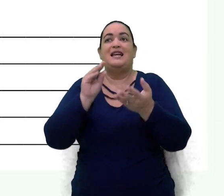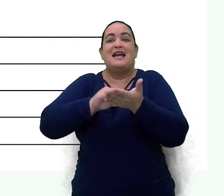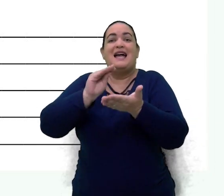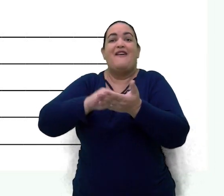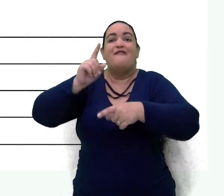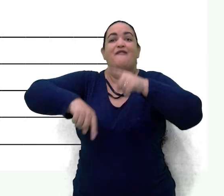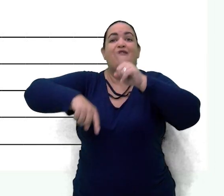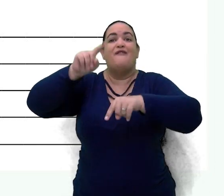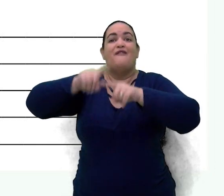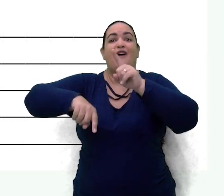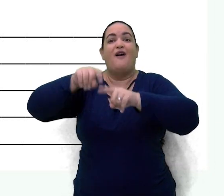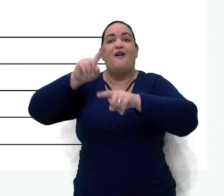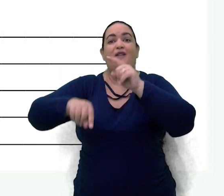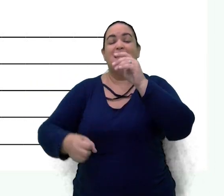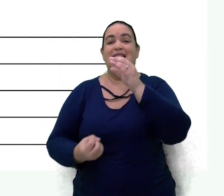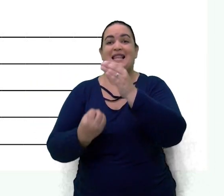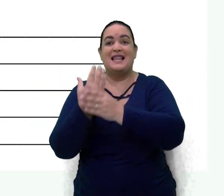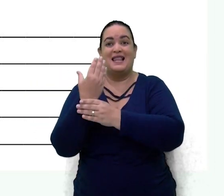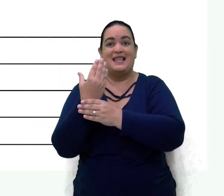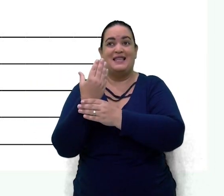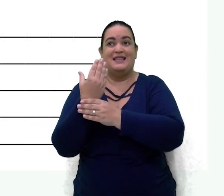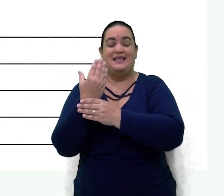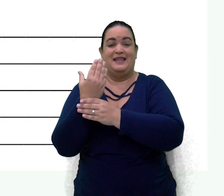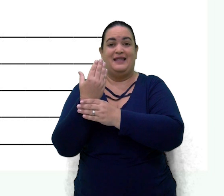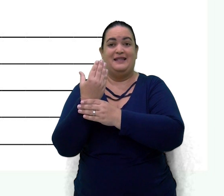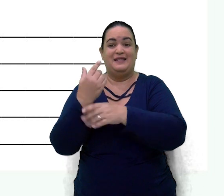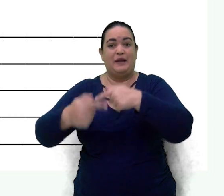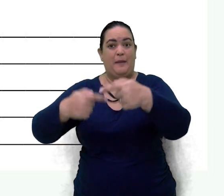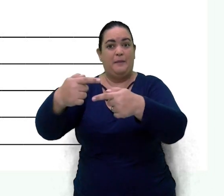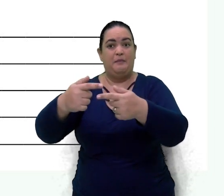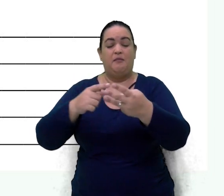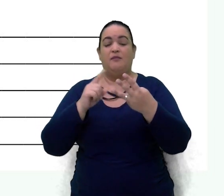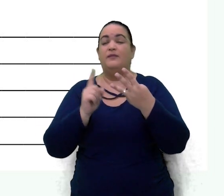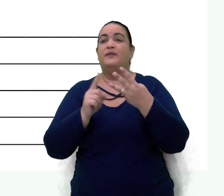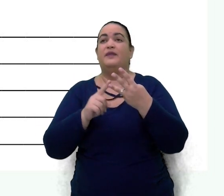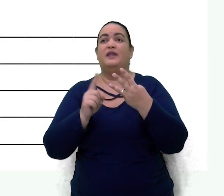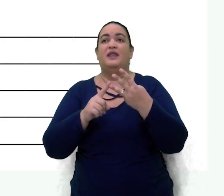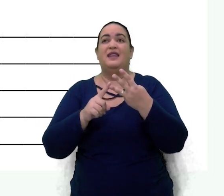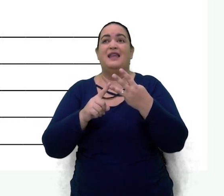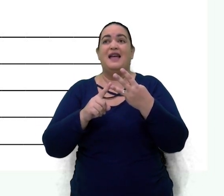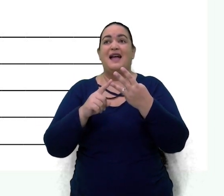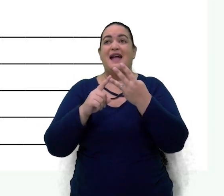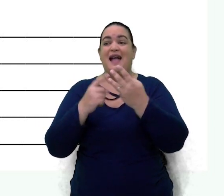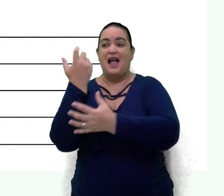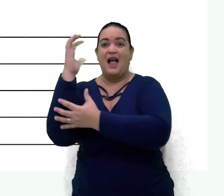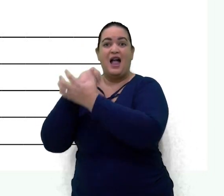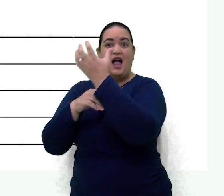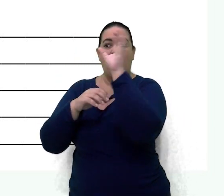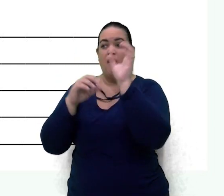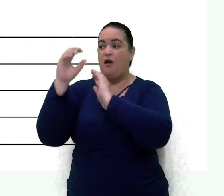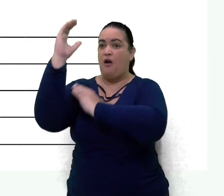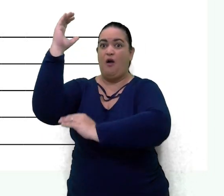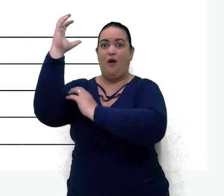a indústria? A ecologia e desmatamento florestal? Ou a criação de